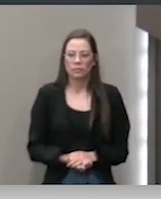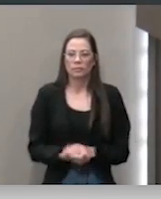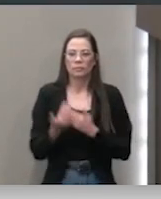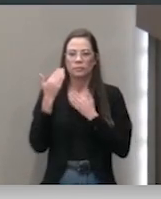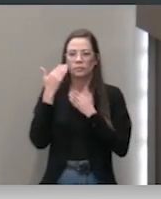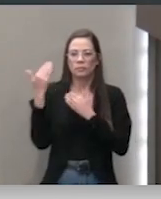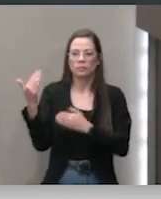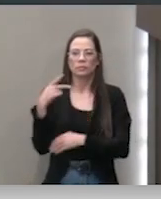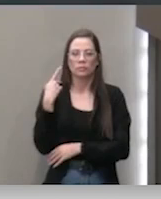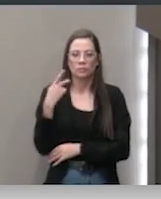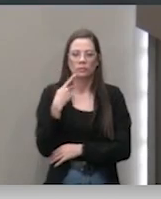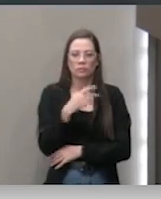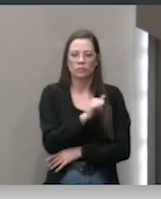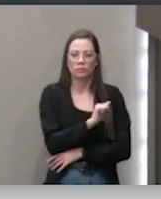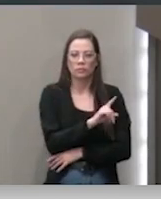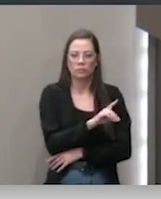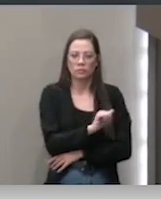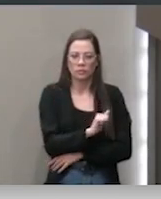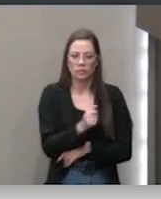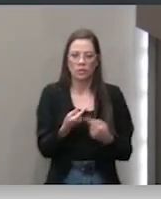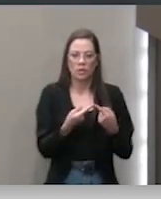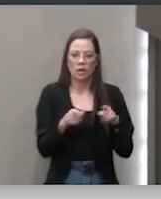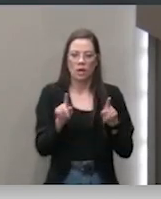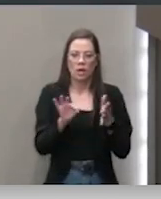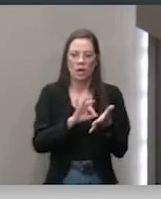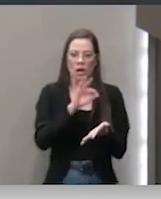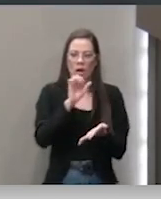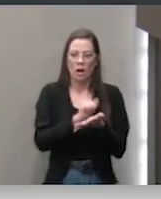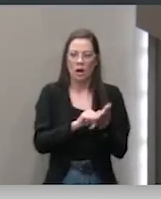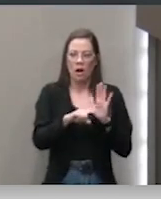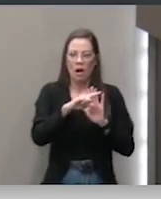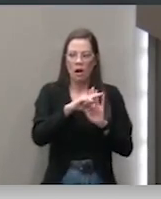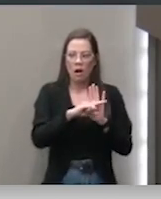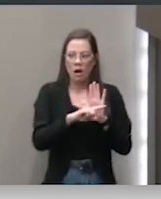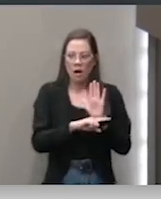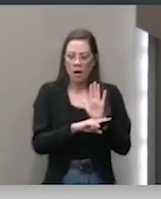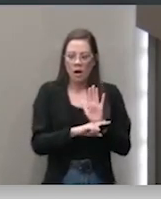Obrigado, vereadora Ada. Abertas as inscrições para a pauta.